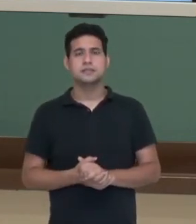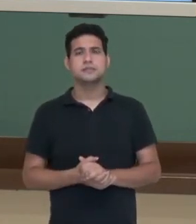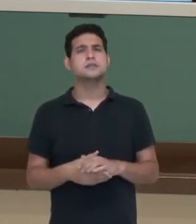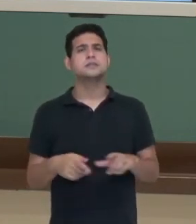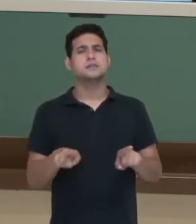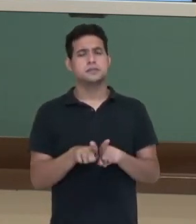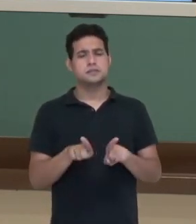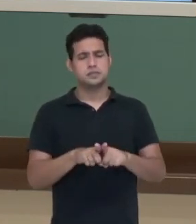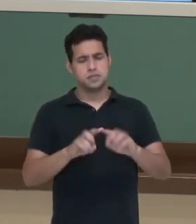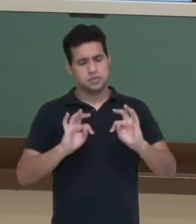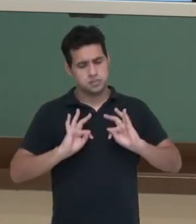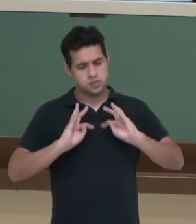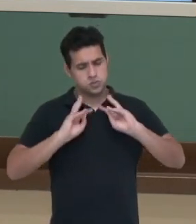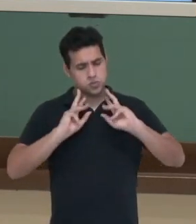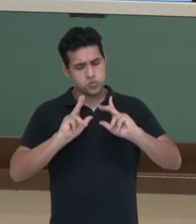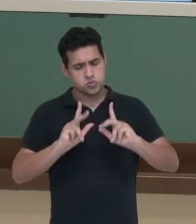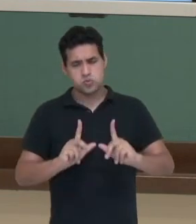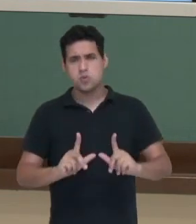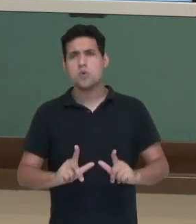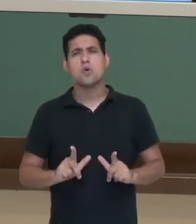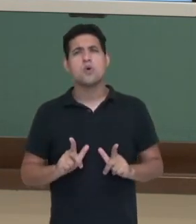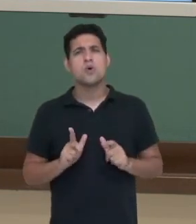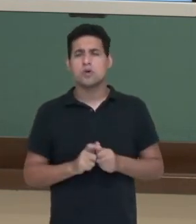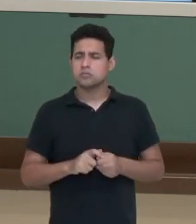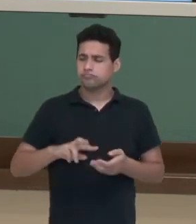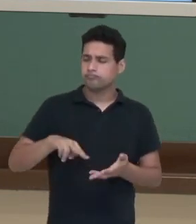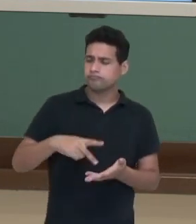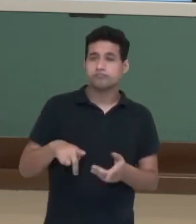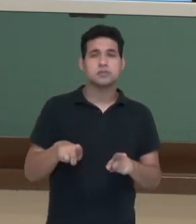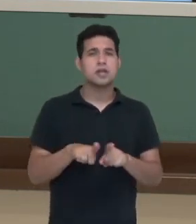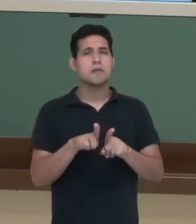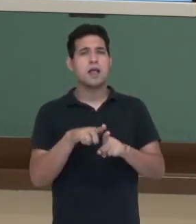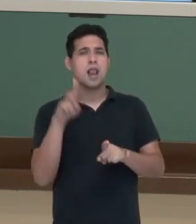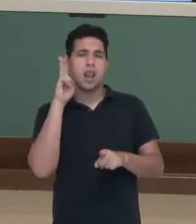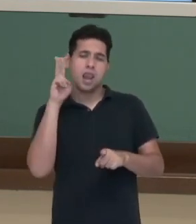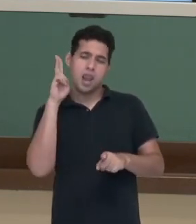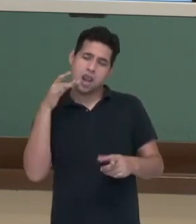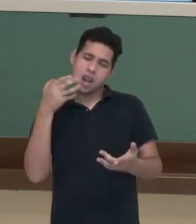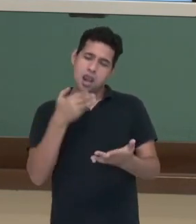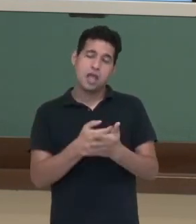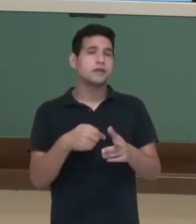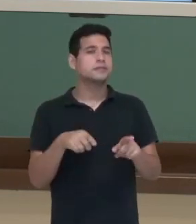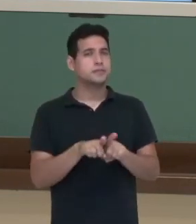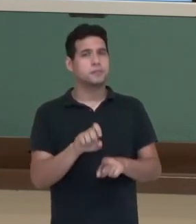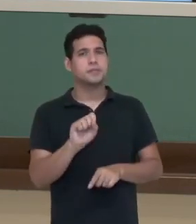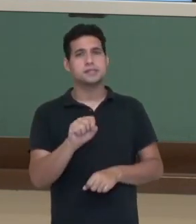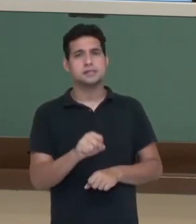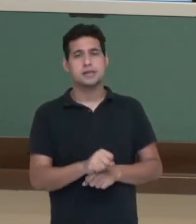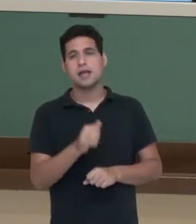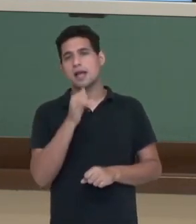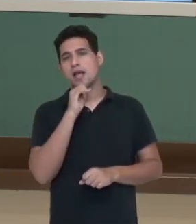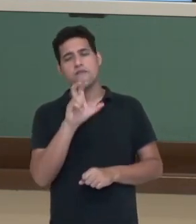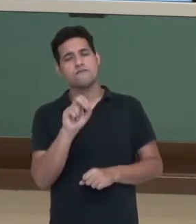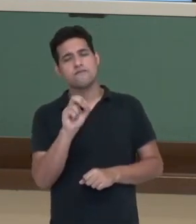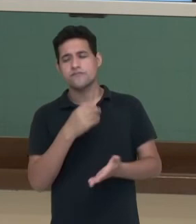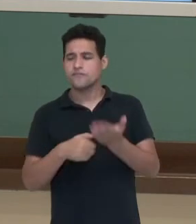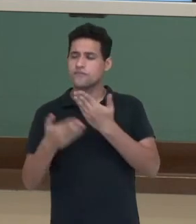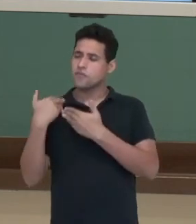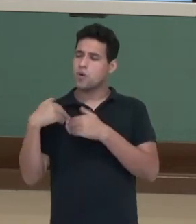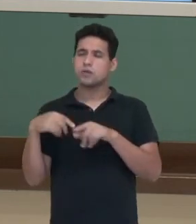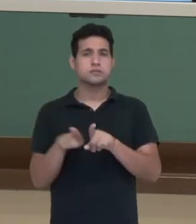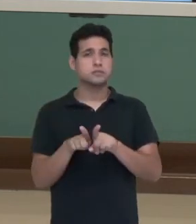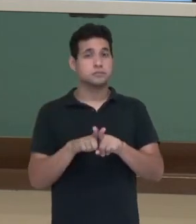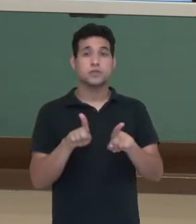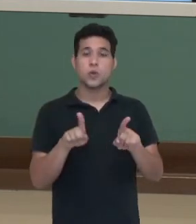de todos os seus ritos, as suas lendas, as suas avós,